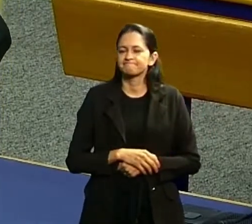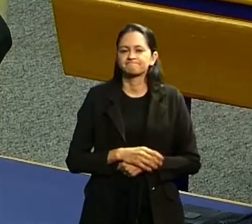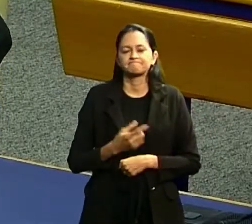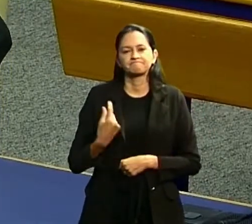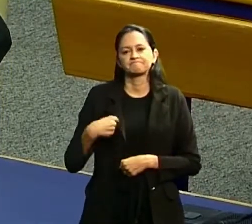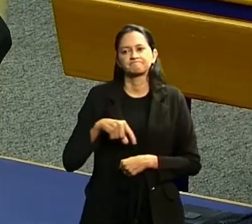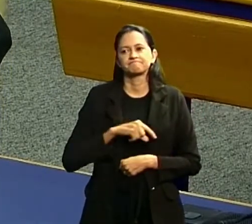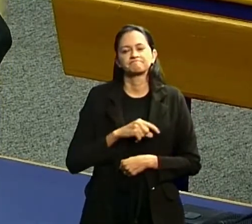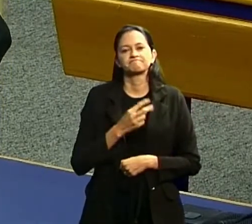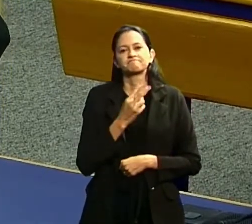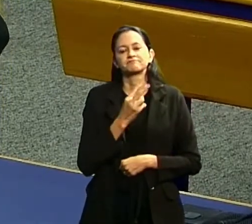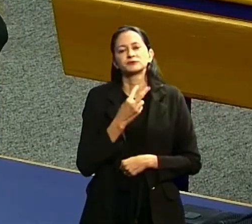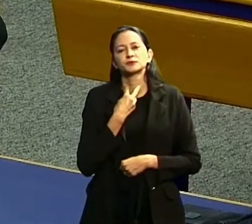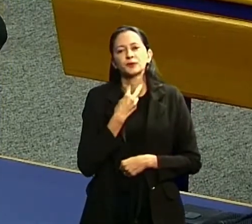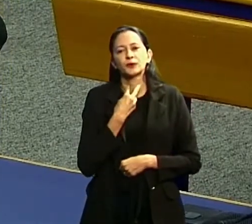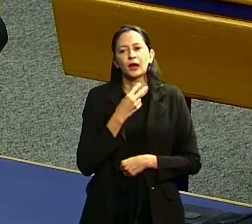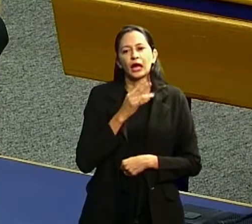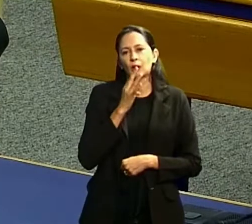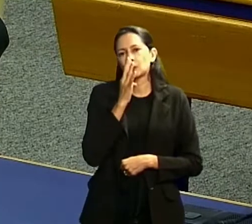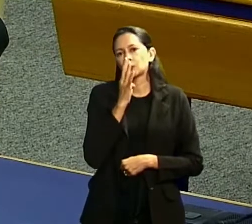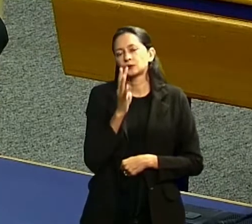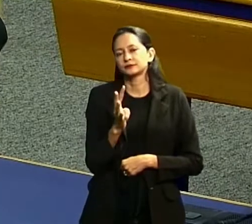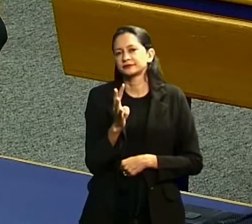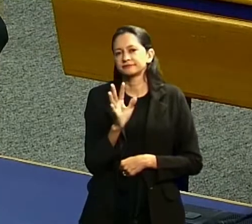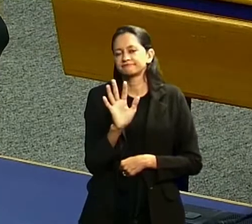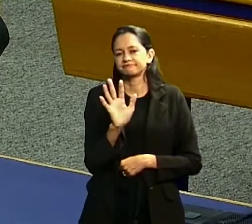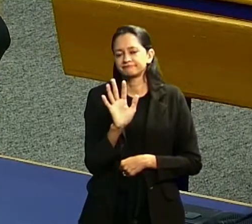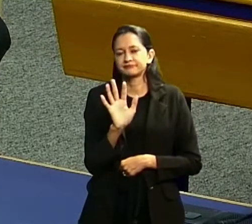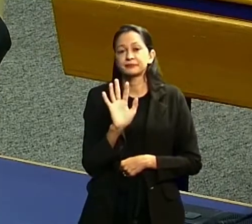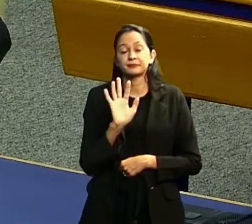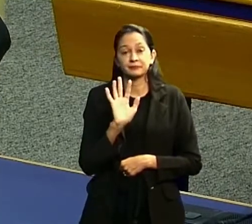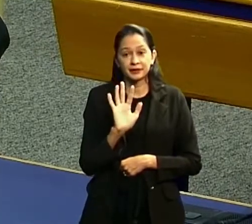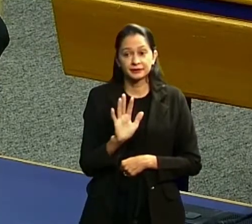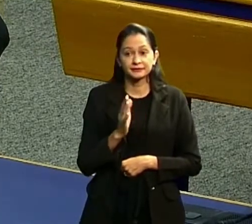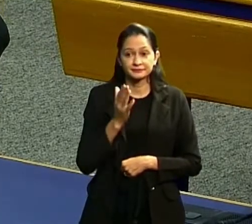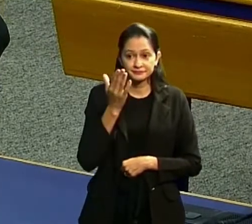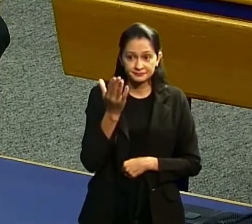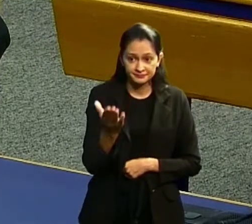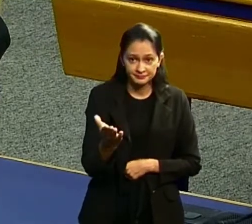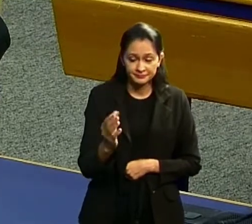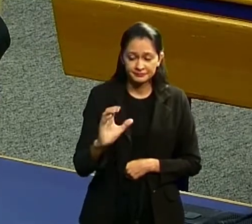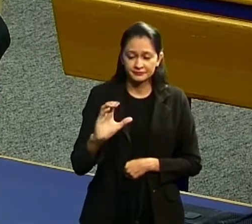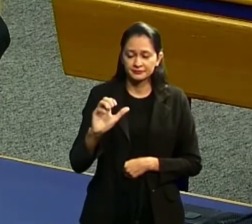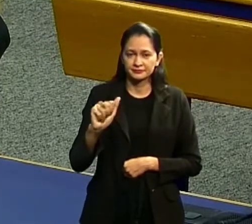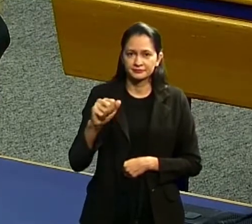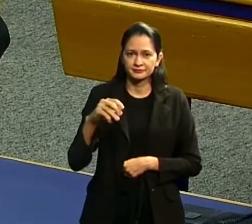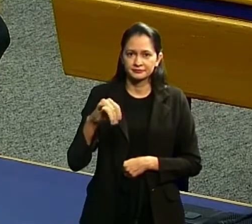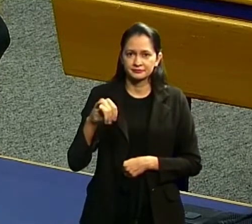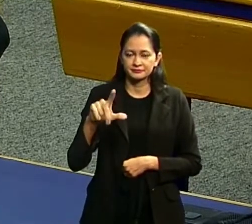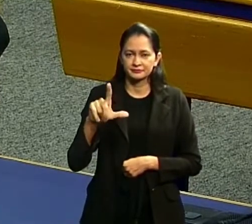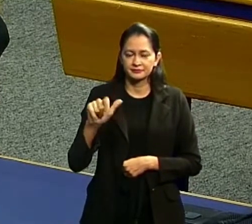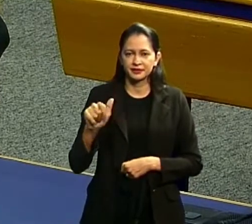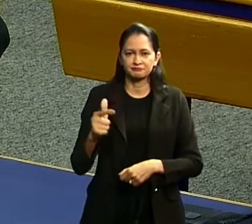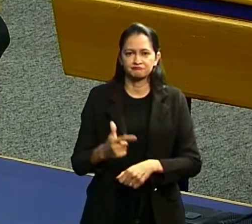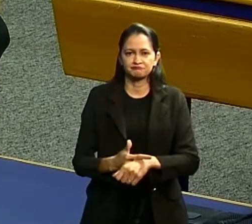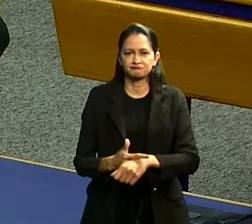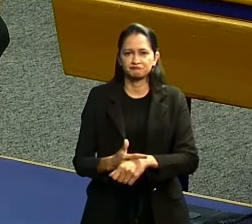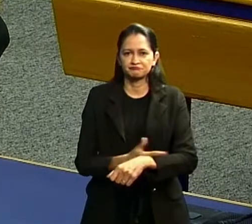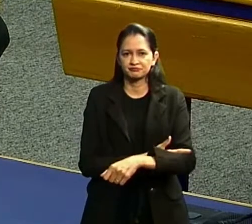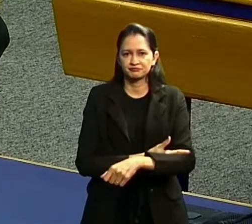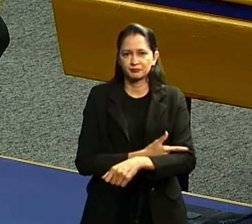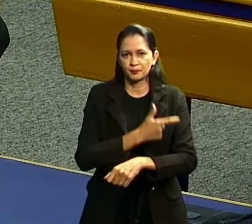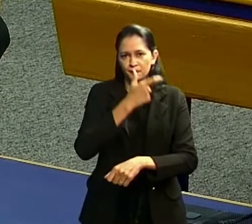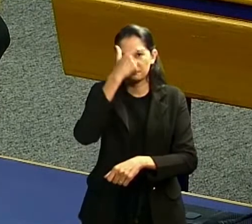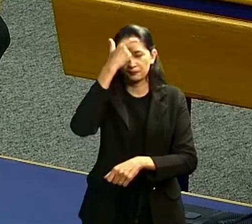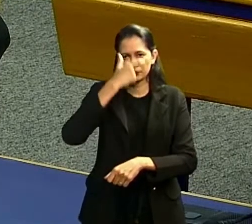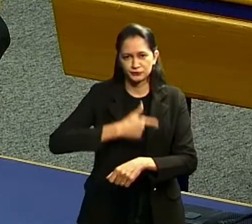fazer julgamento de valores, porém, vereadora Camila, a estupidez humana, a pessoa